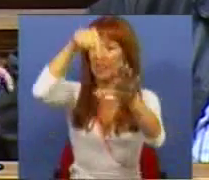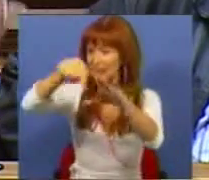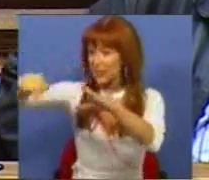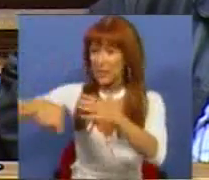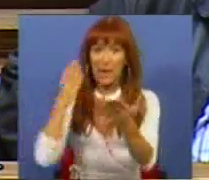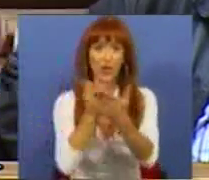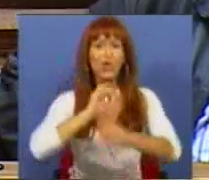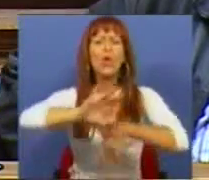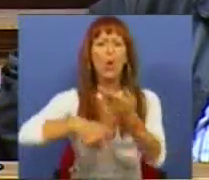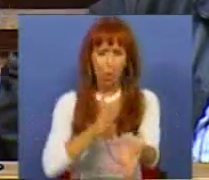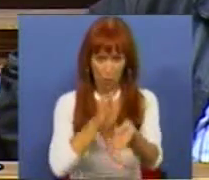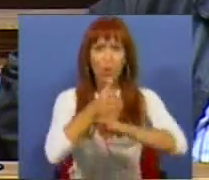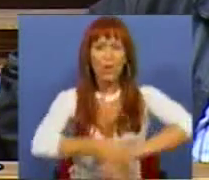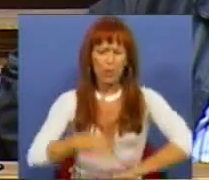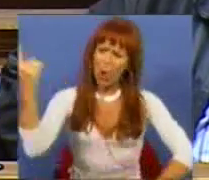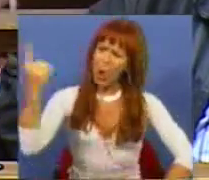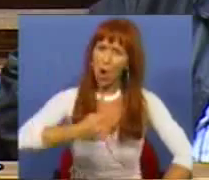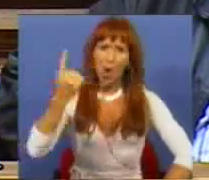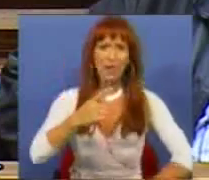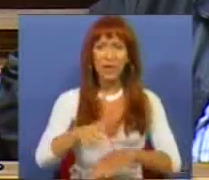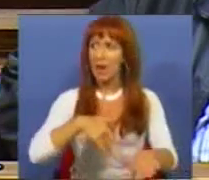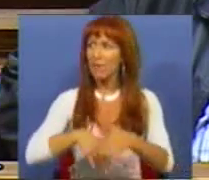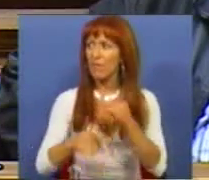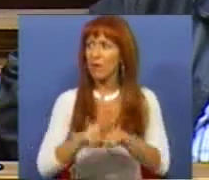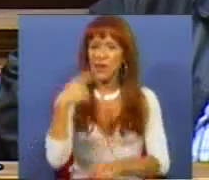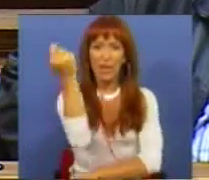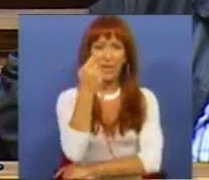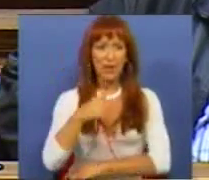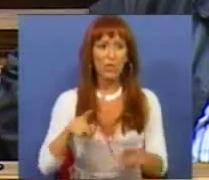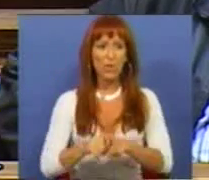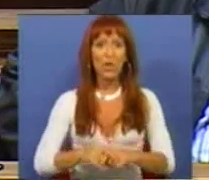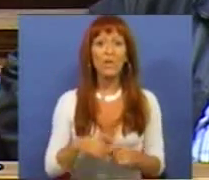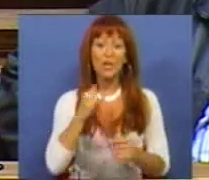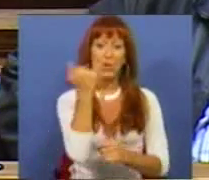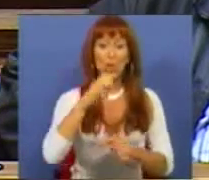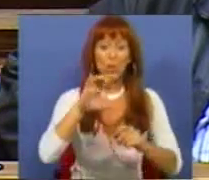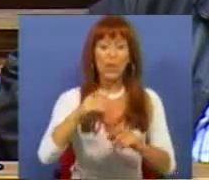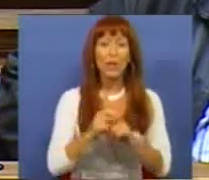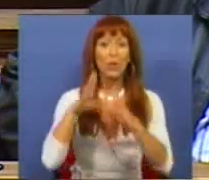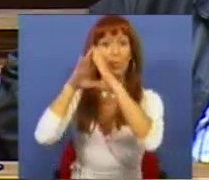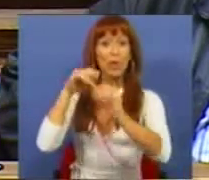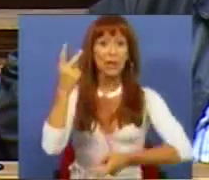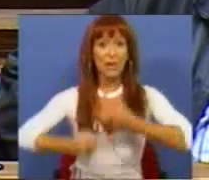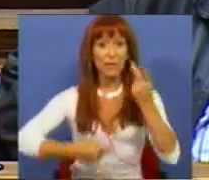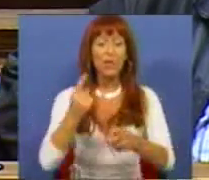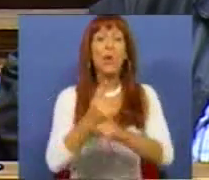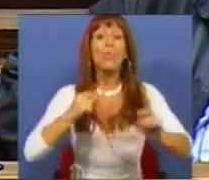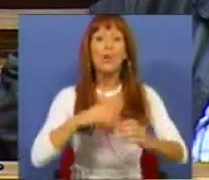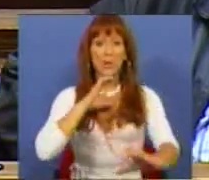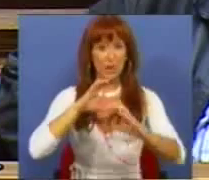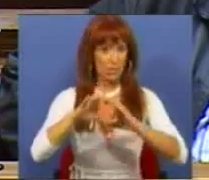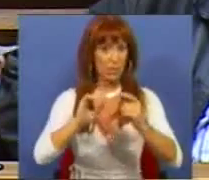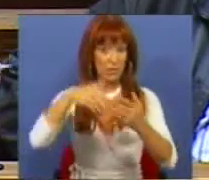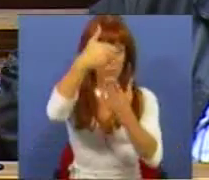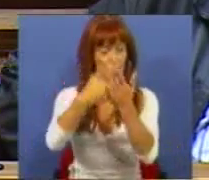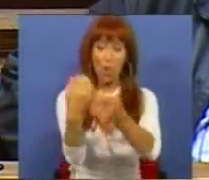escolas continua-se a ter a obrigação de fazer um desenho para o segundo ciclo do modelo de avaliação, porque a comunicação